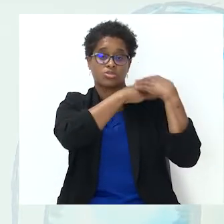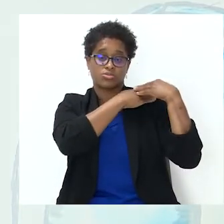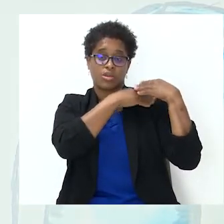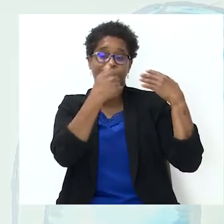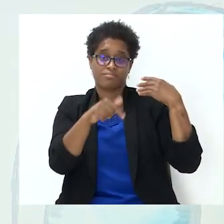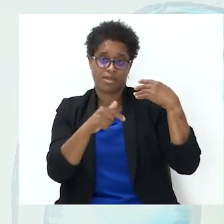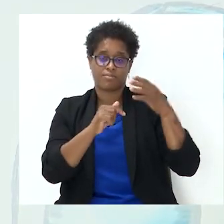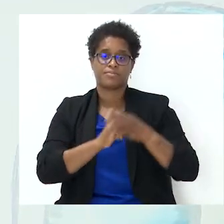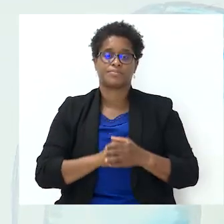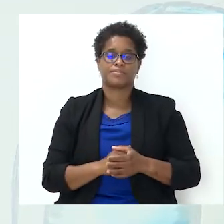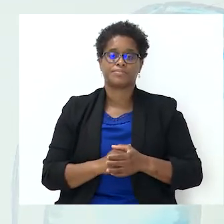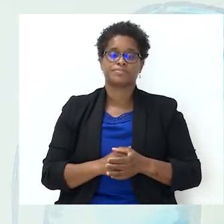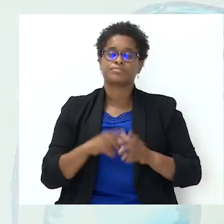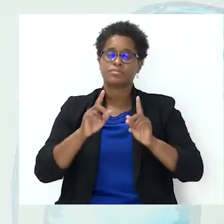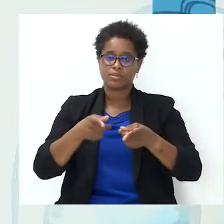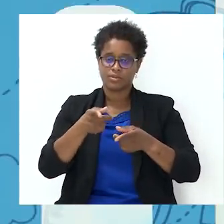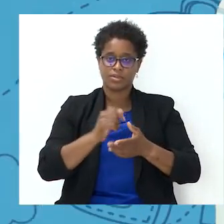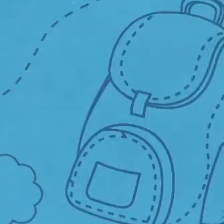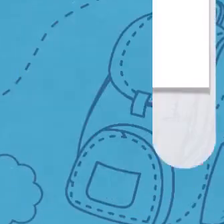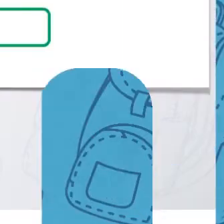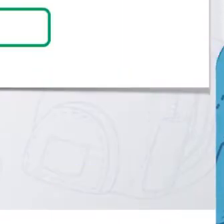que desempenha. Vamos lá?